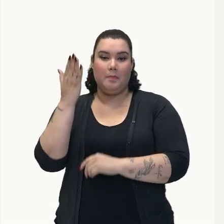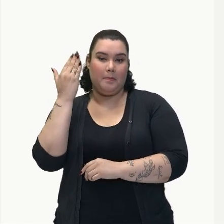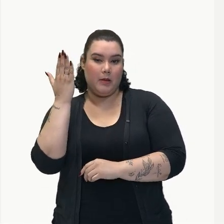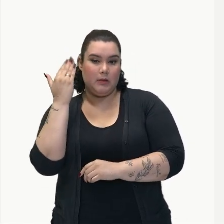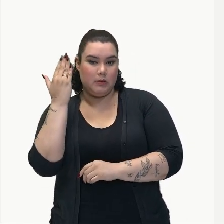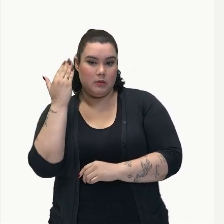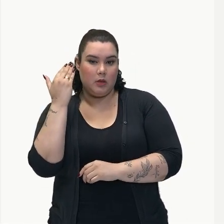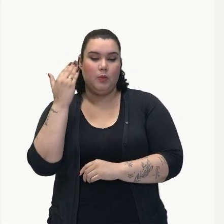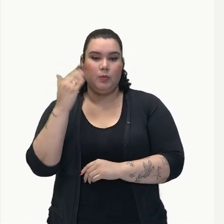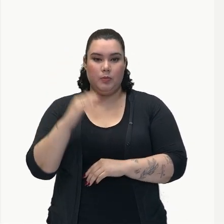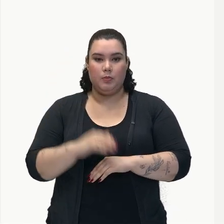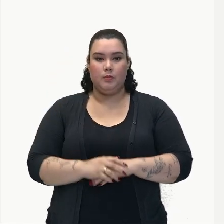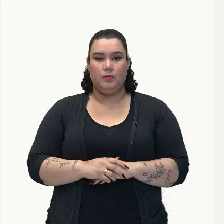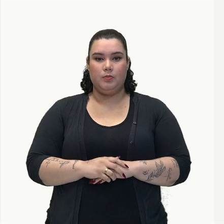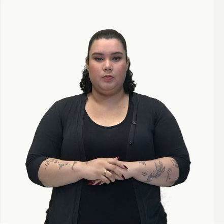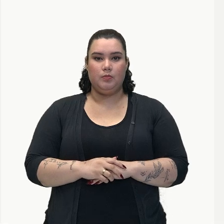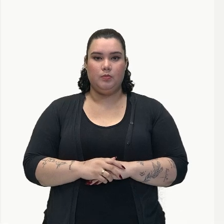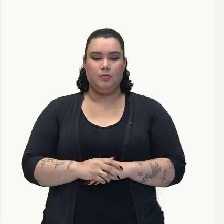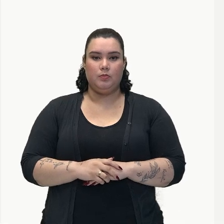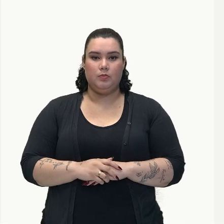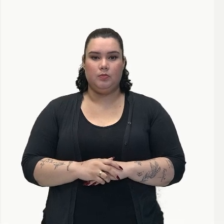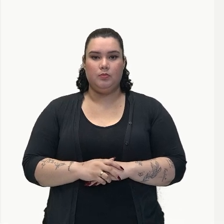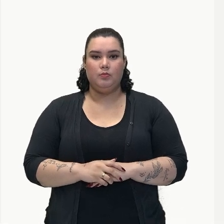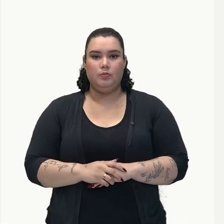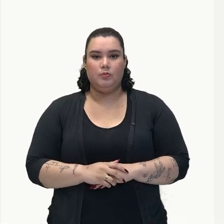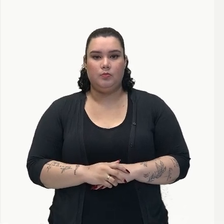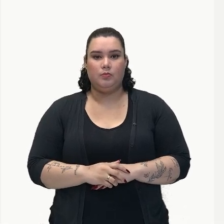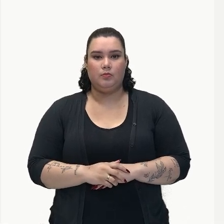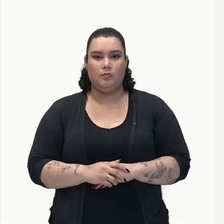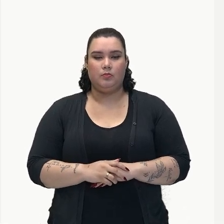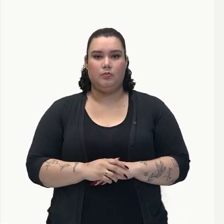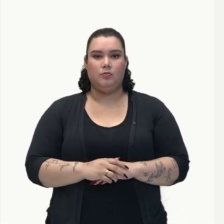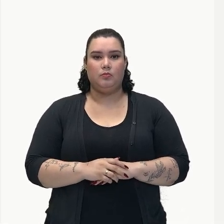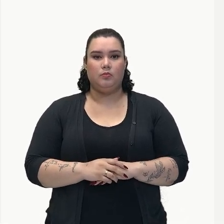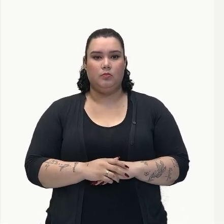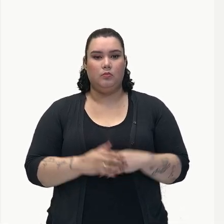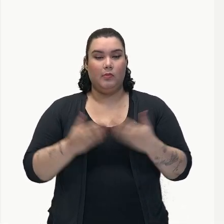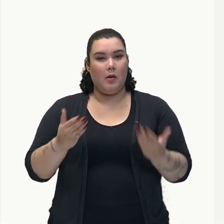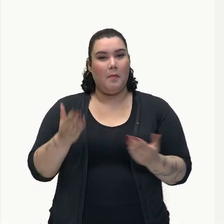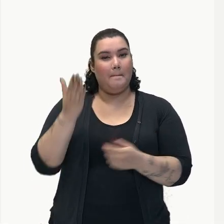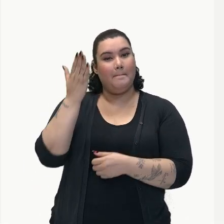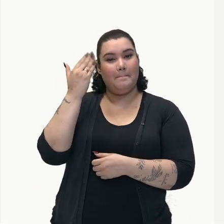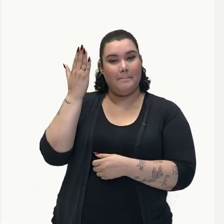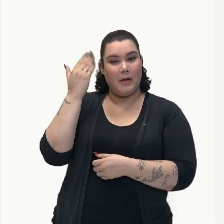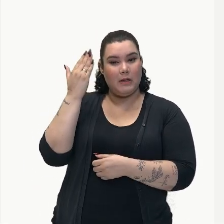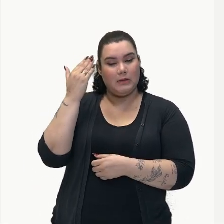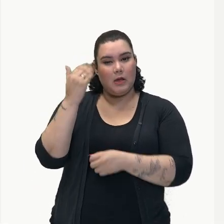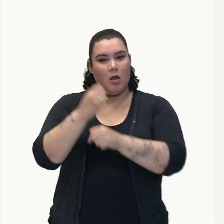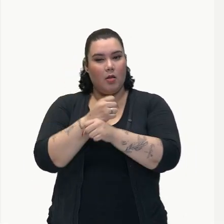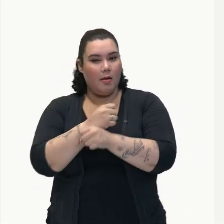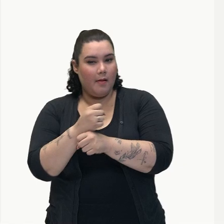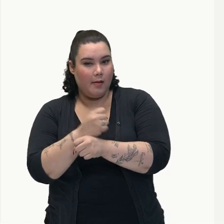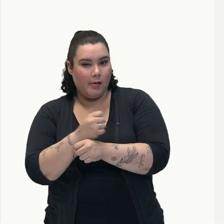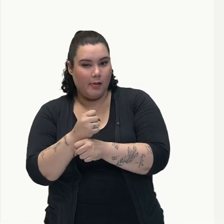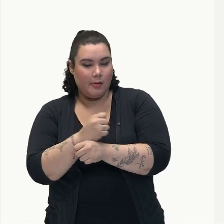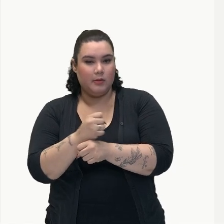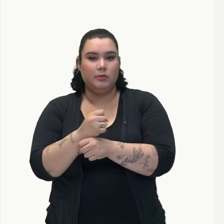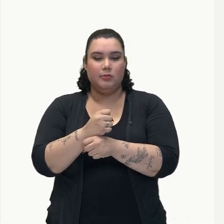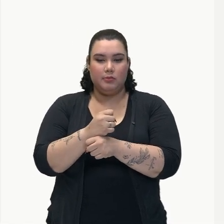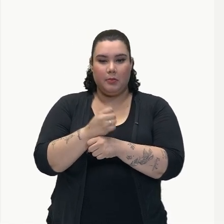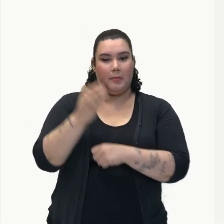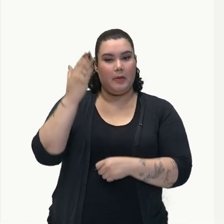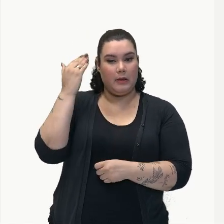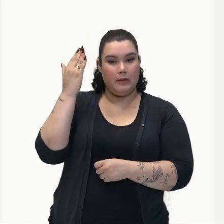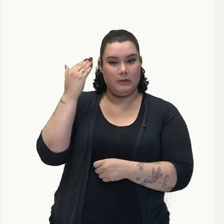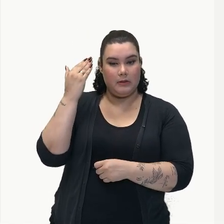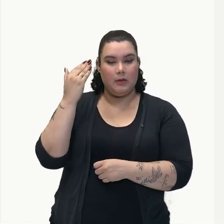né? Por aquele tempo, ou seja, naqueles tempos, naqueles anos, né? Por volta daquele